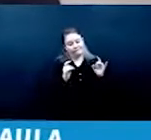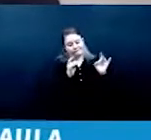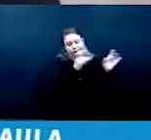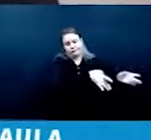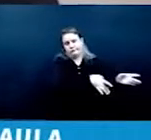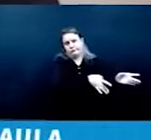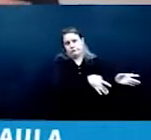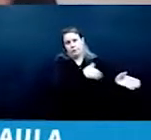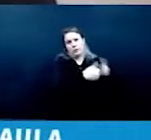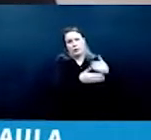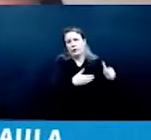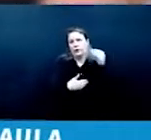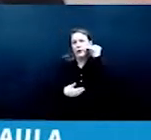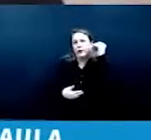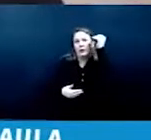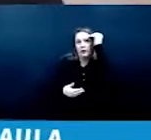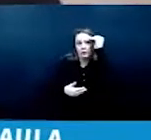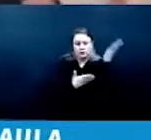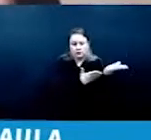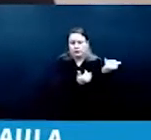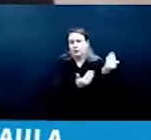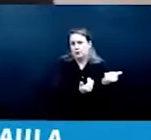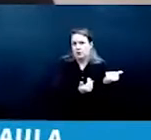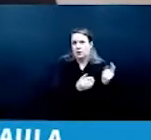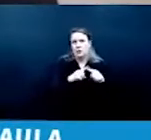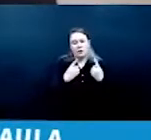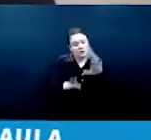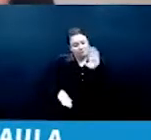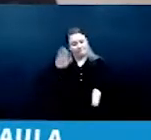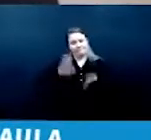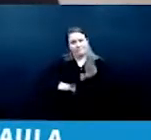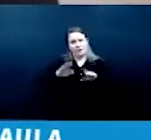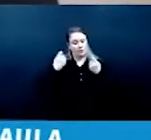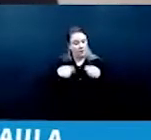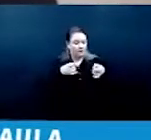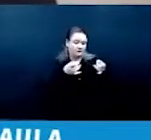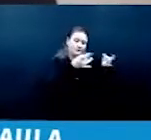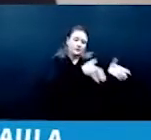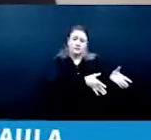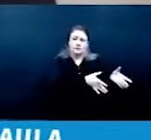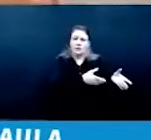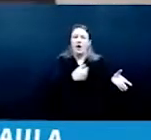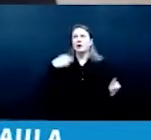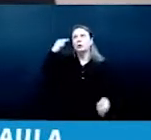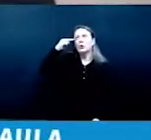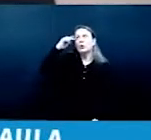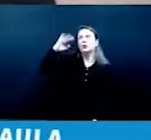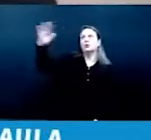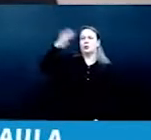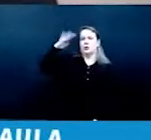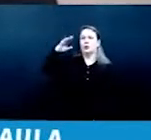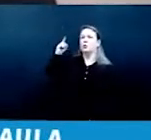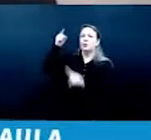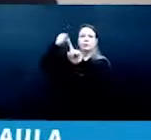mais que seja adolescente, isso não quer dizer que você não deva, mas você tem que abrir mão pelo teu sonho de ser profissional. Acho que existe um momento